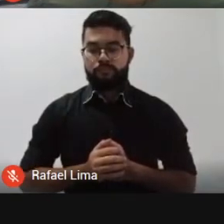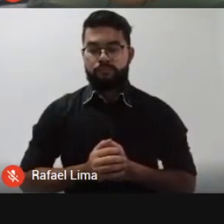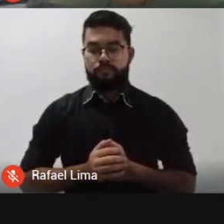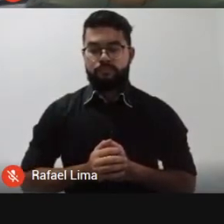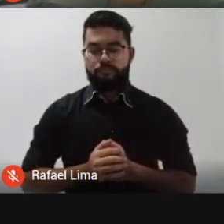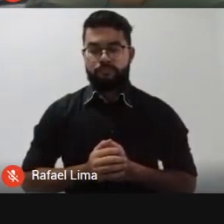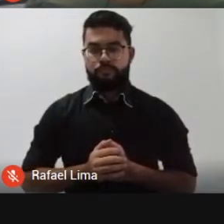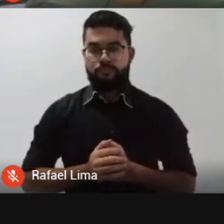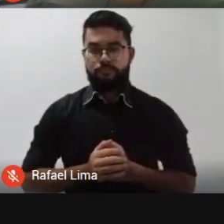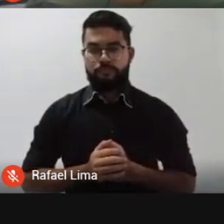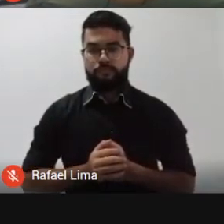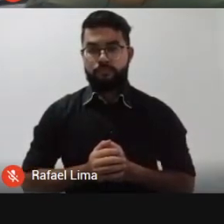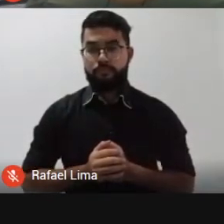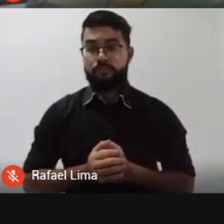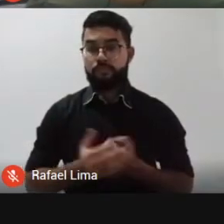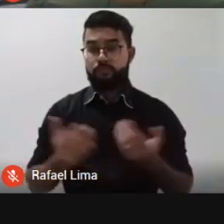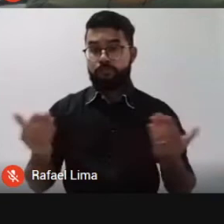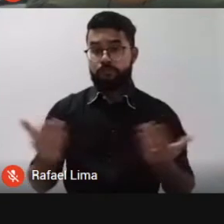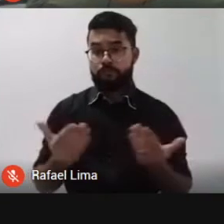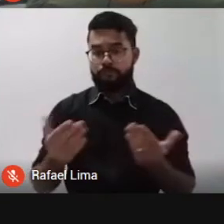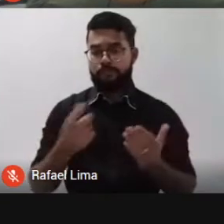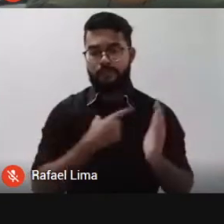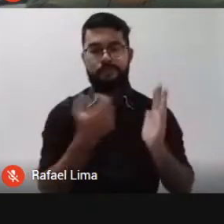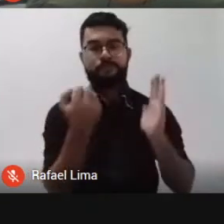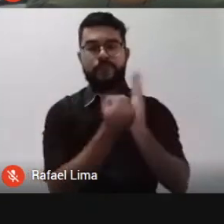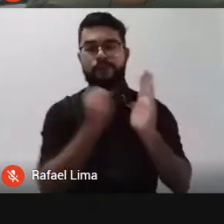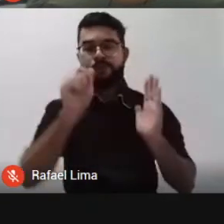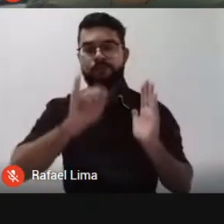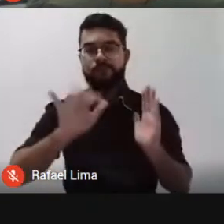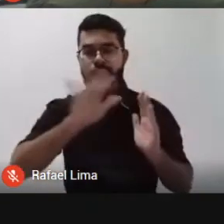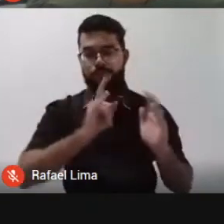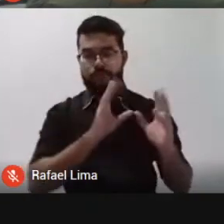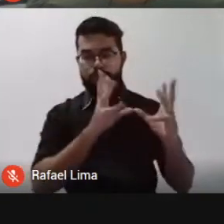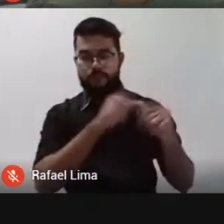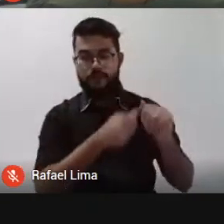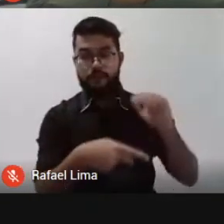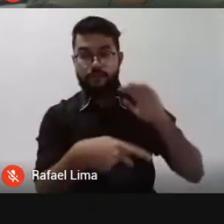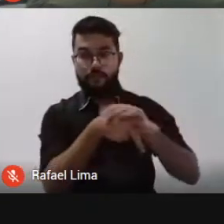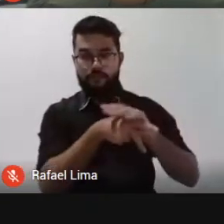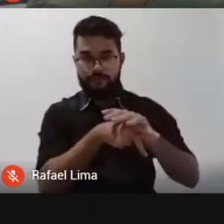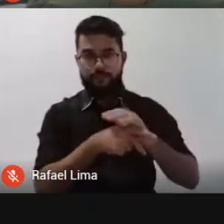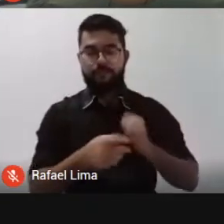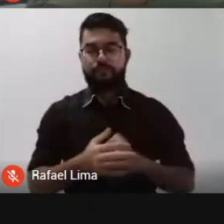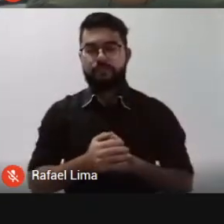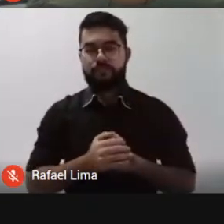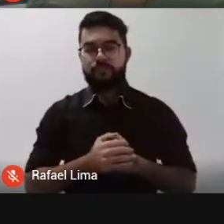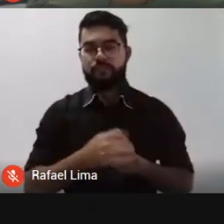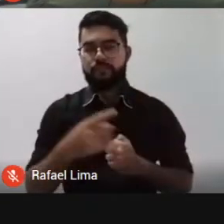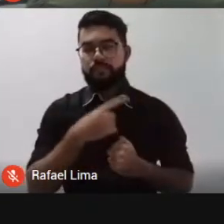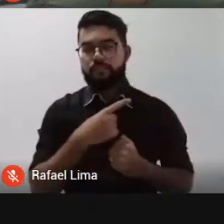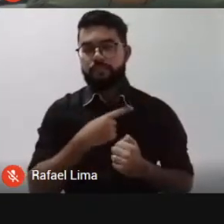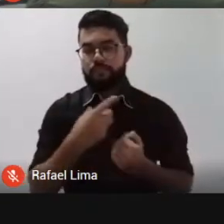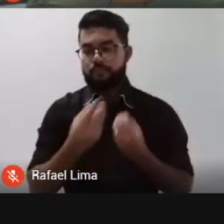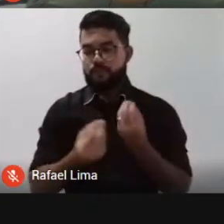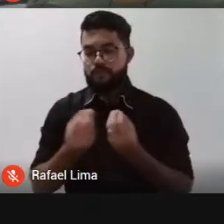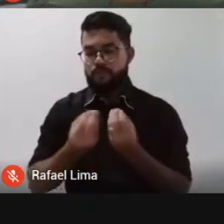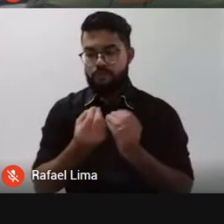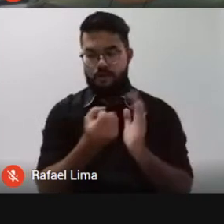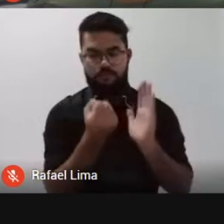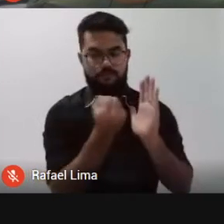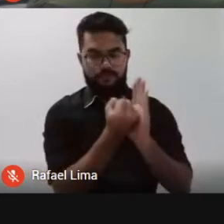E aqui está a logo do parque, que foi uma logo que também foi concebida durante a